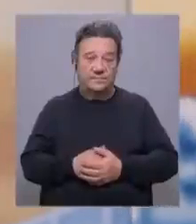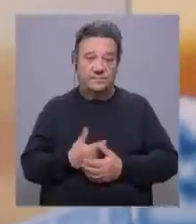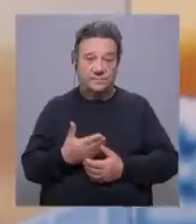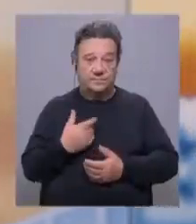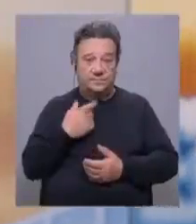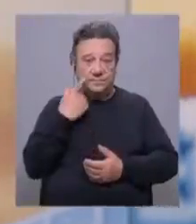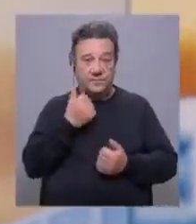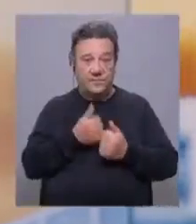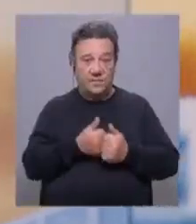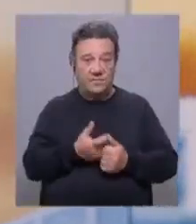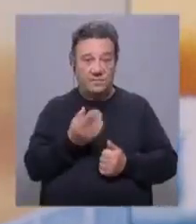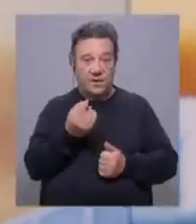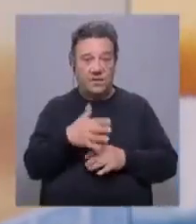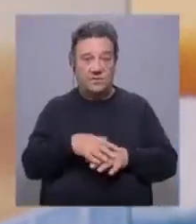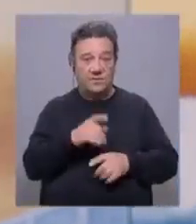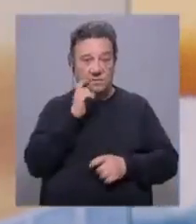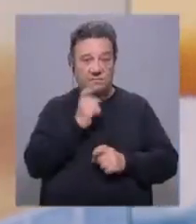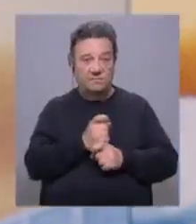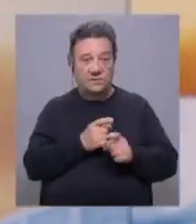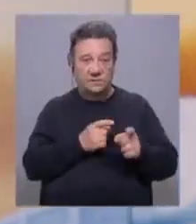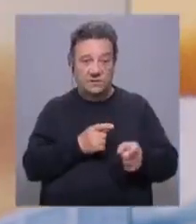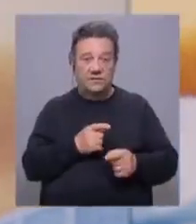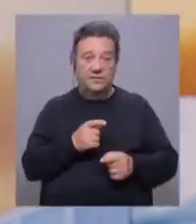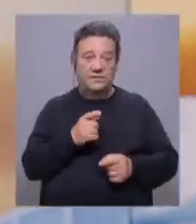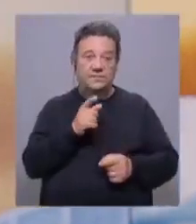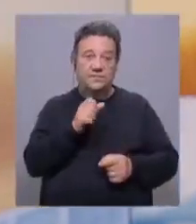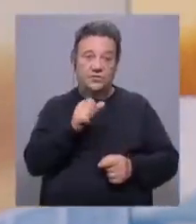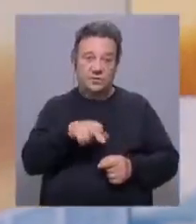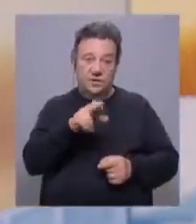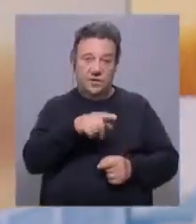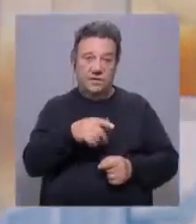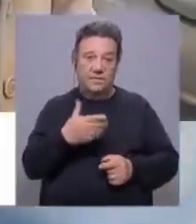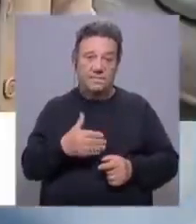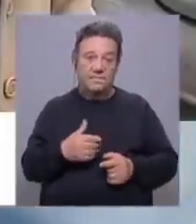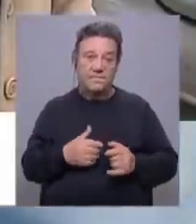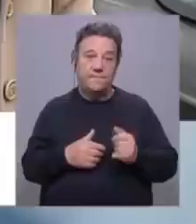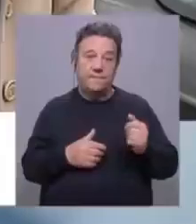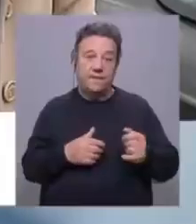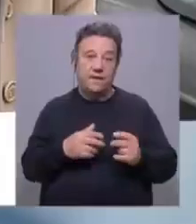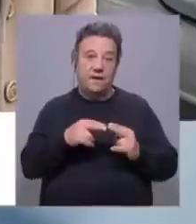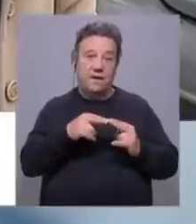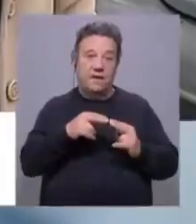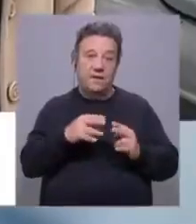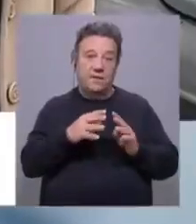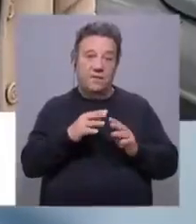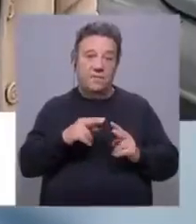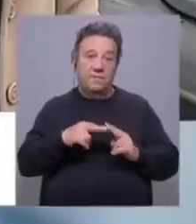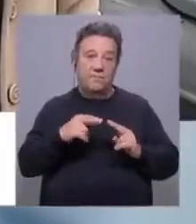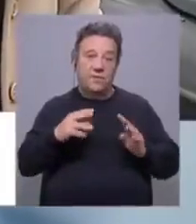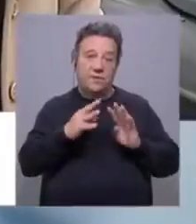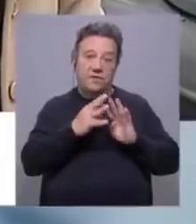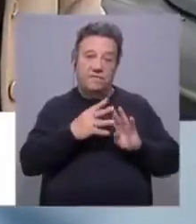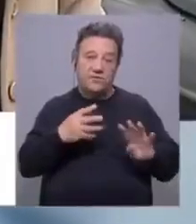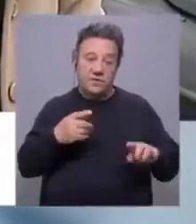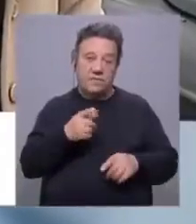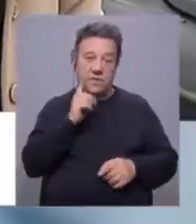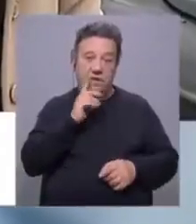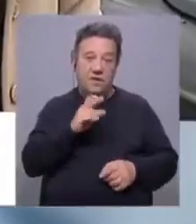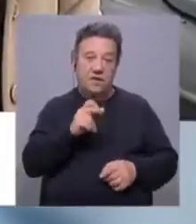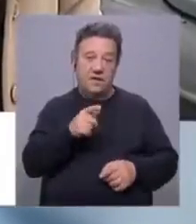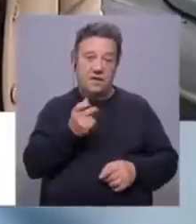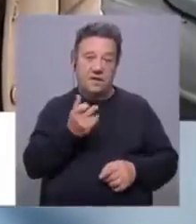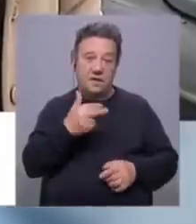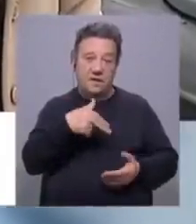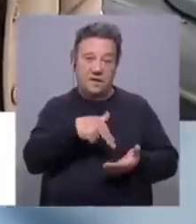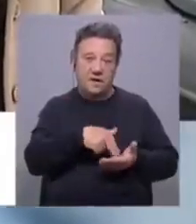vamos agora acompanhar mais uma ação de fiscalização da GNR, desta vez na Ponte Vasco da Gama, onde está a Catarina Cada Vez. Boa